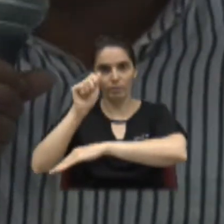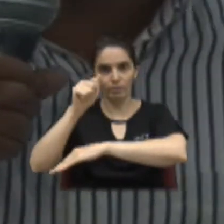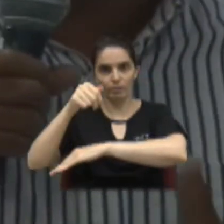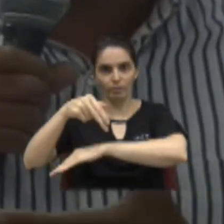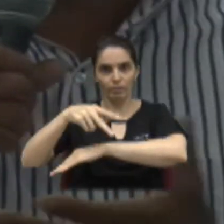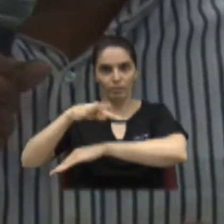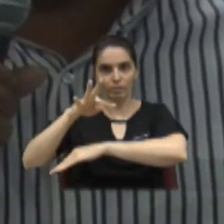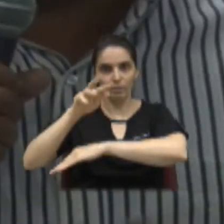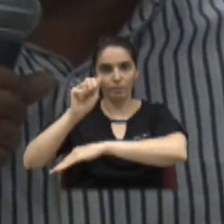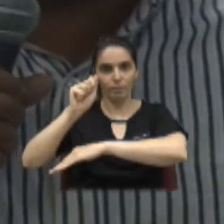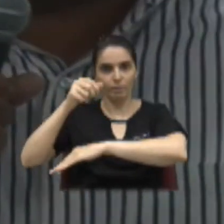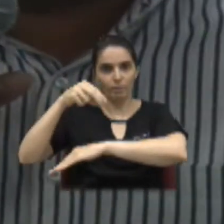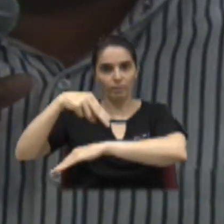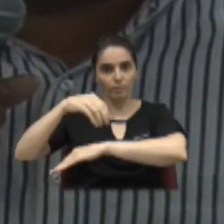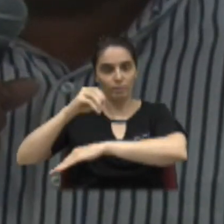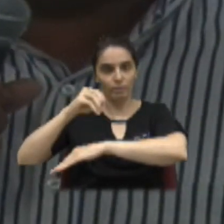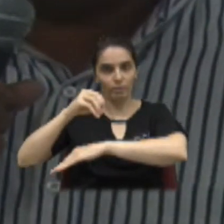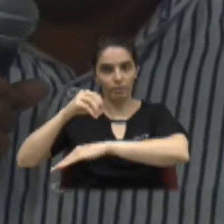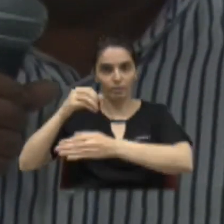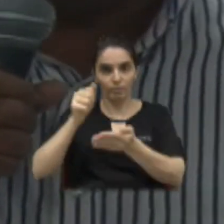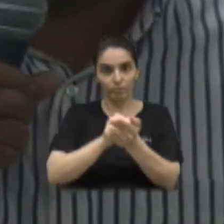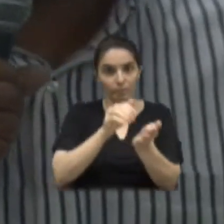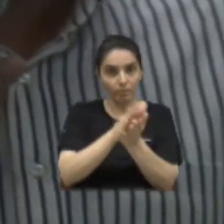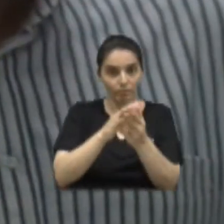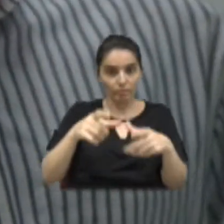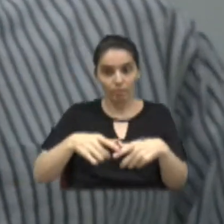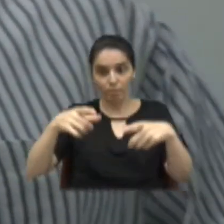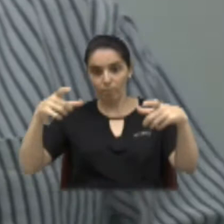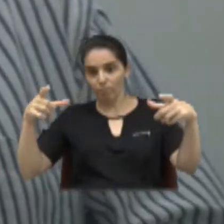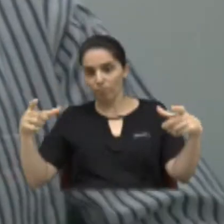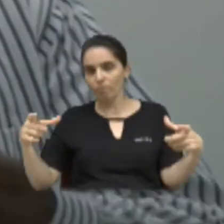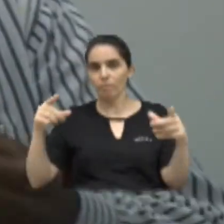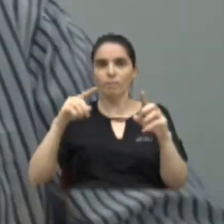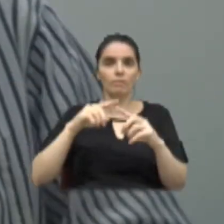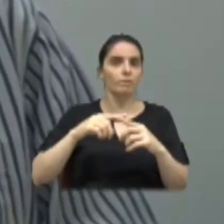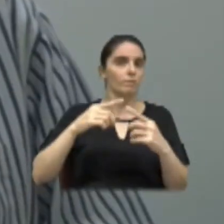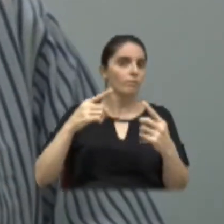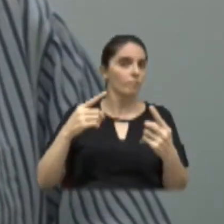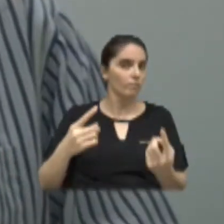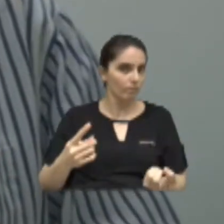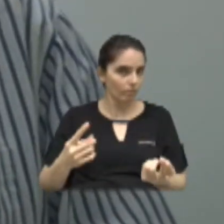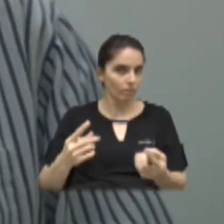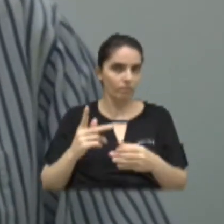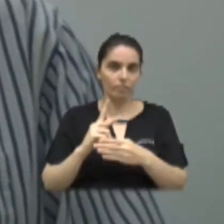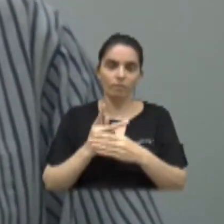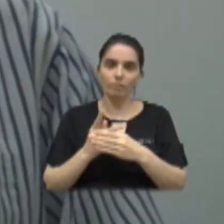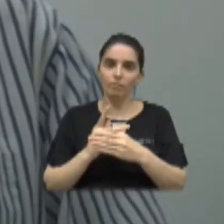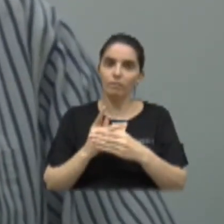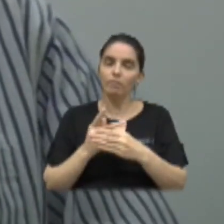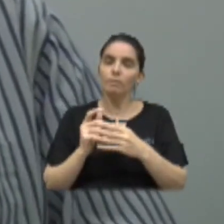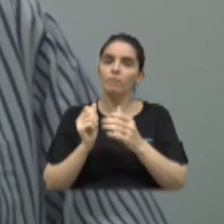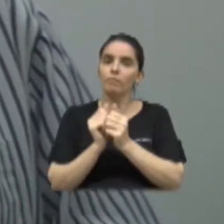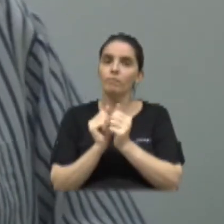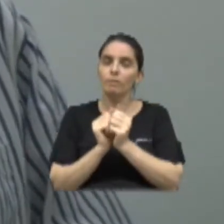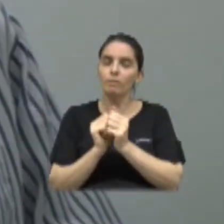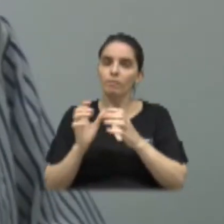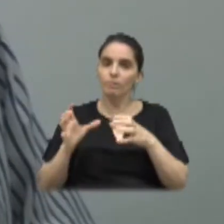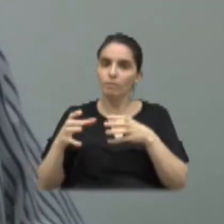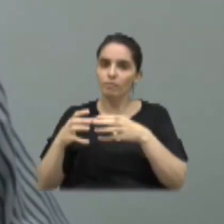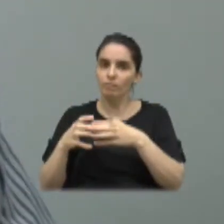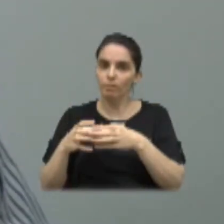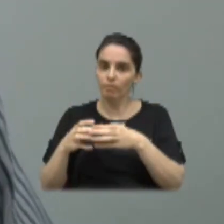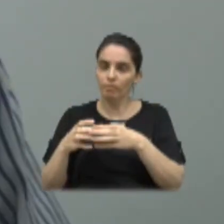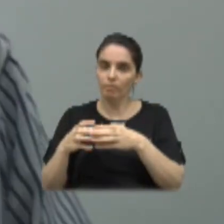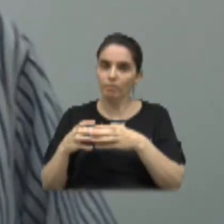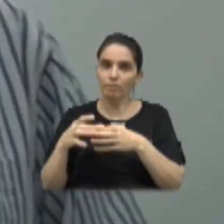Aumentou o número de multas lá, não sabemos exato a razão, mas de qualquer forma o vereador Helder, juntamente com a comissão, estará